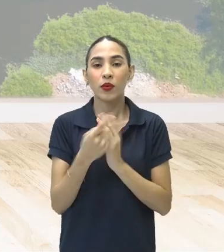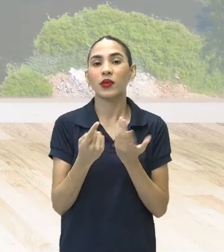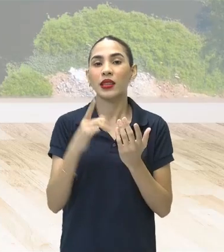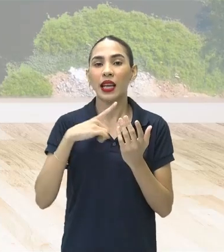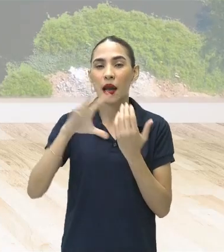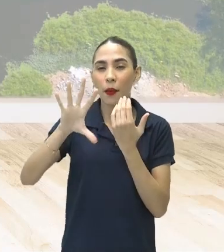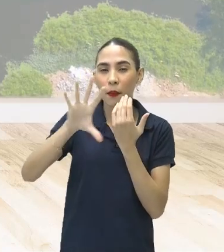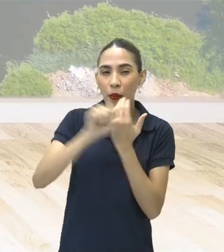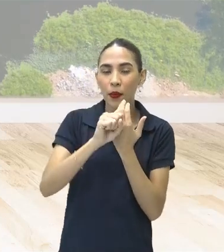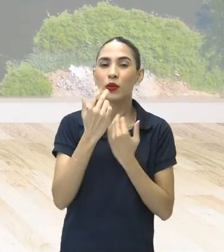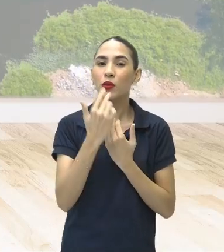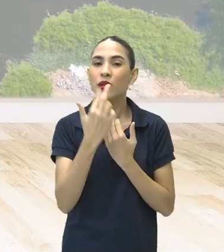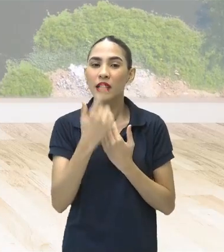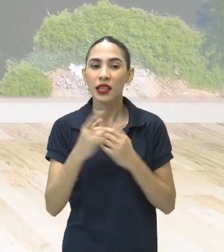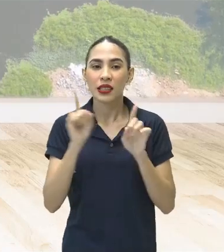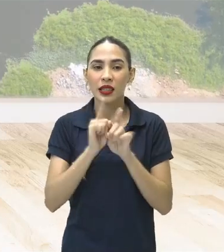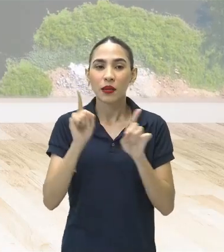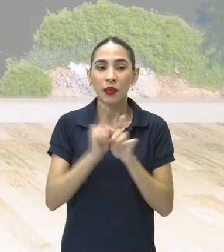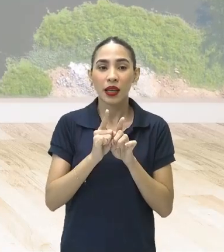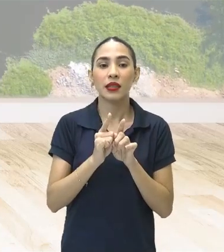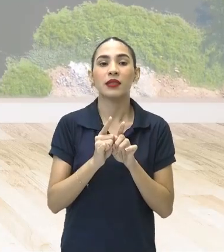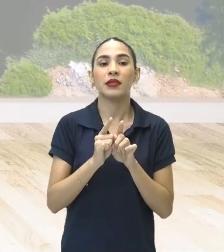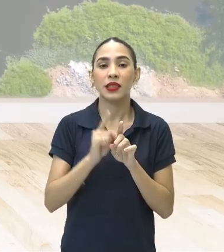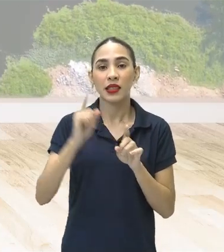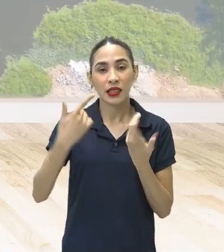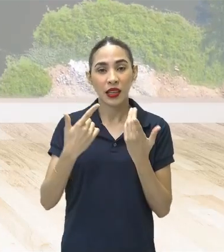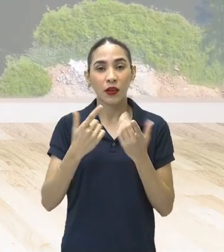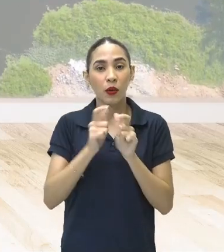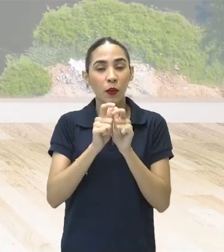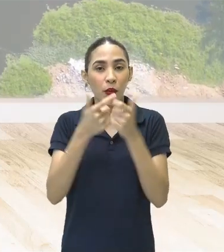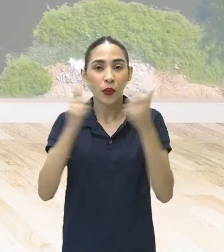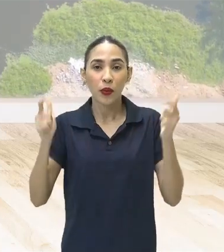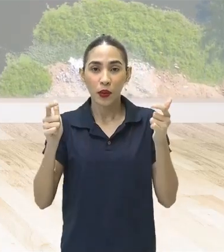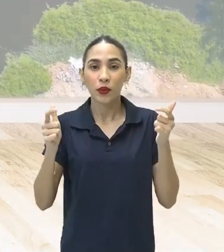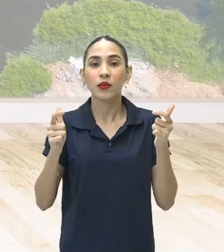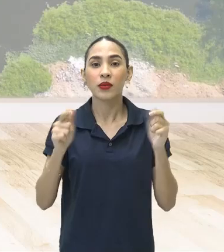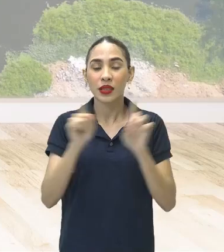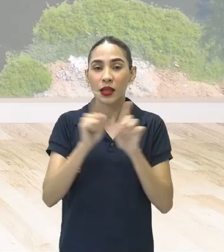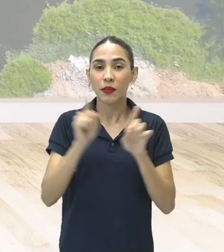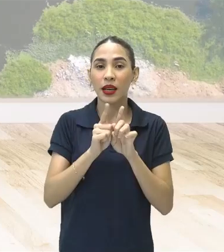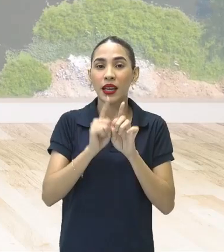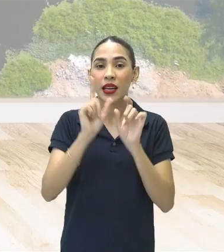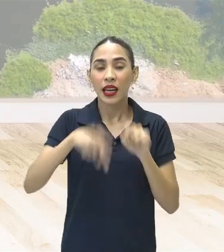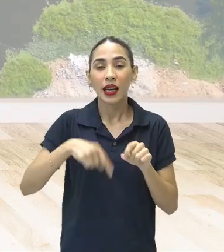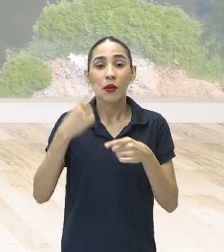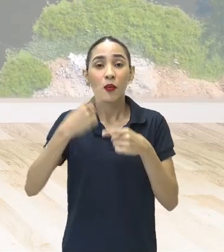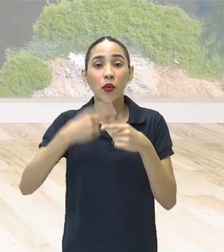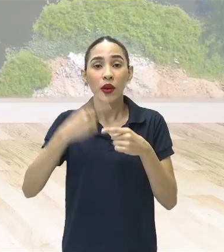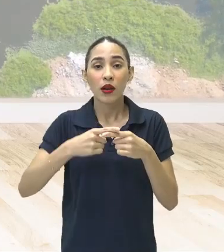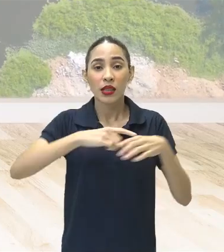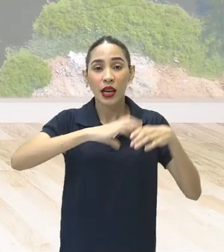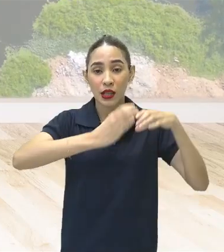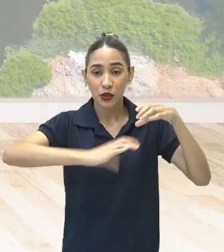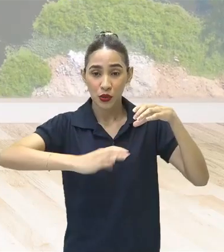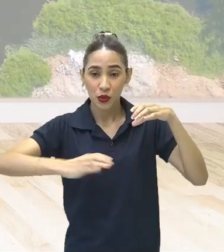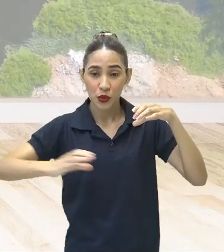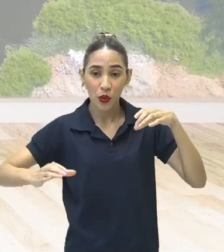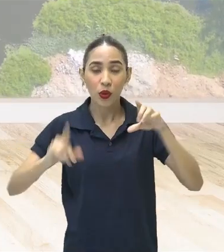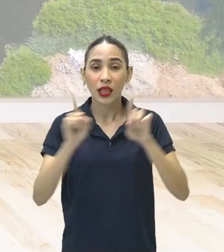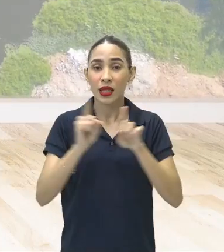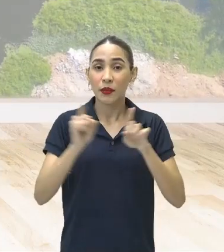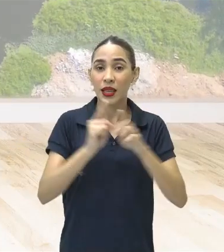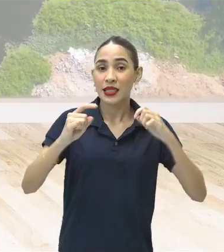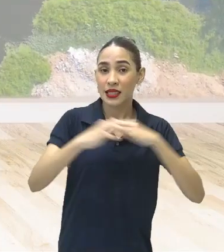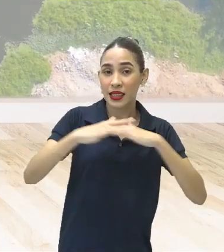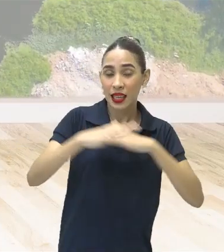desses nutrientes. E esses nutrientes, esse excesso de nutrientes, eles vêm por causa dos esgotos nas grandes cidades